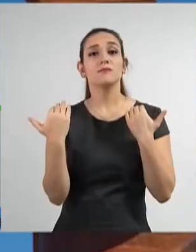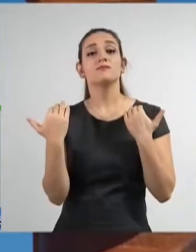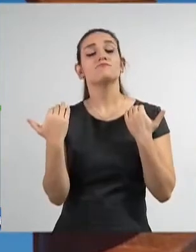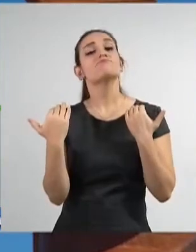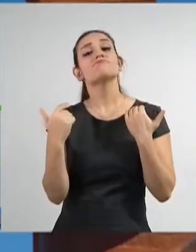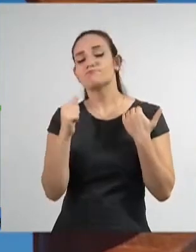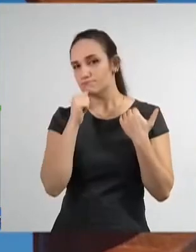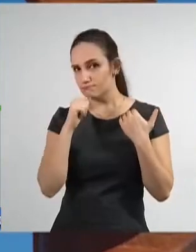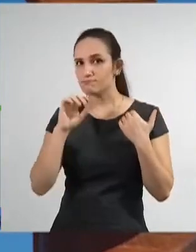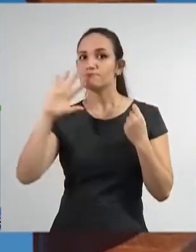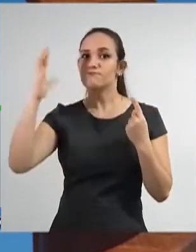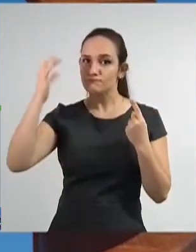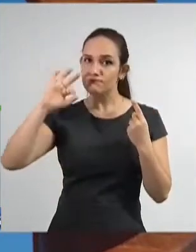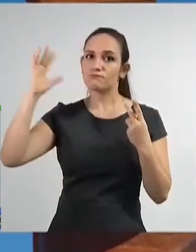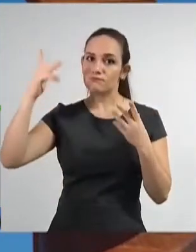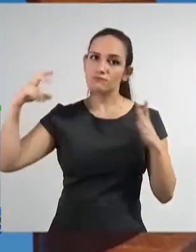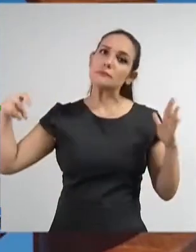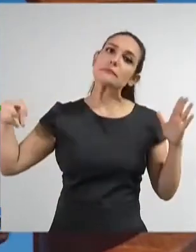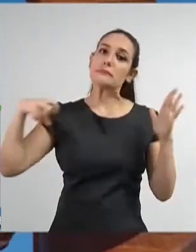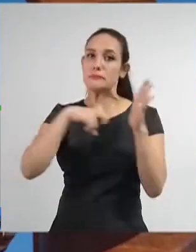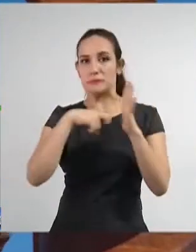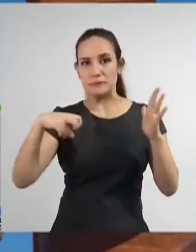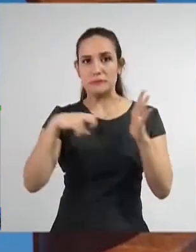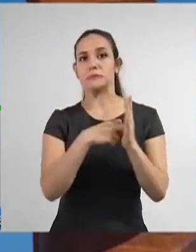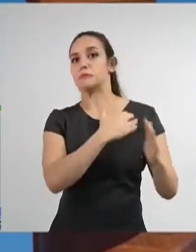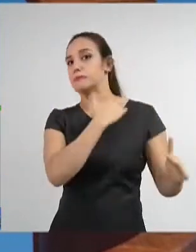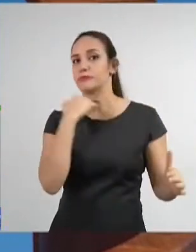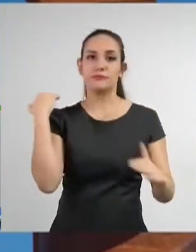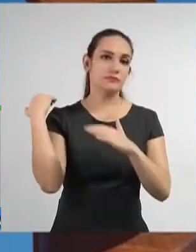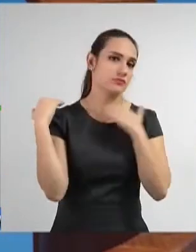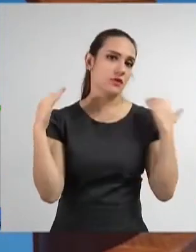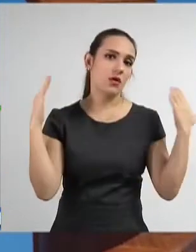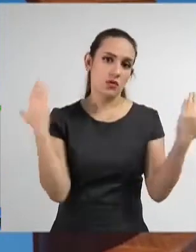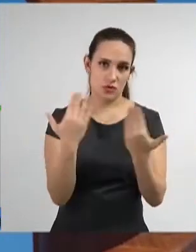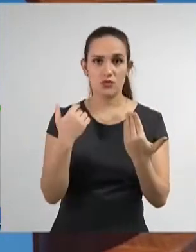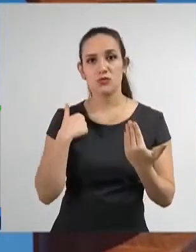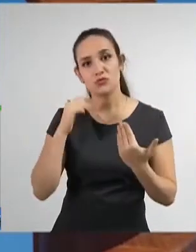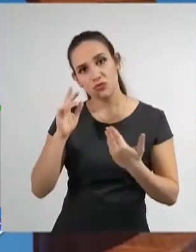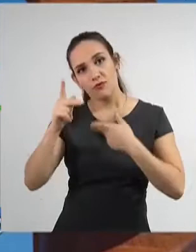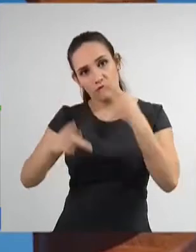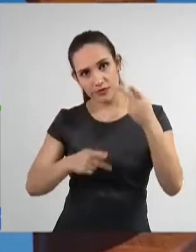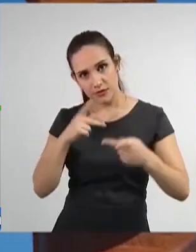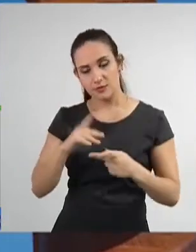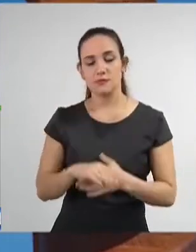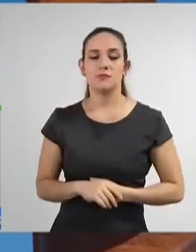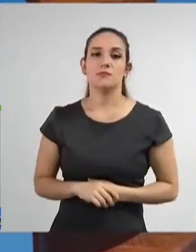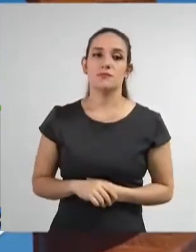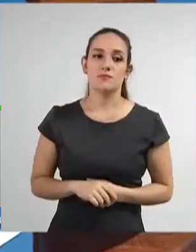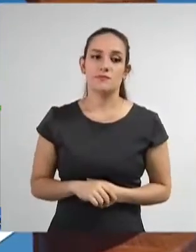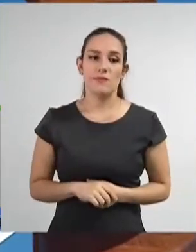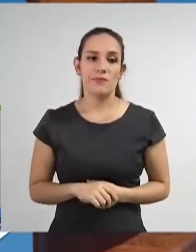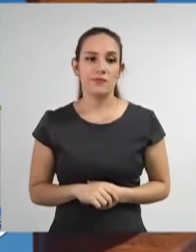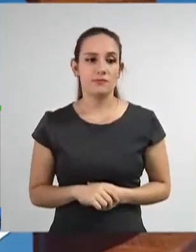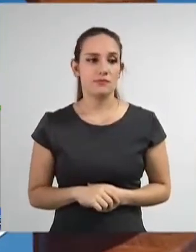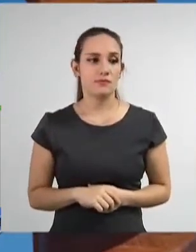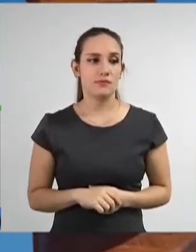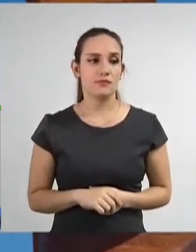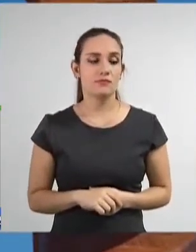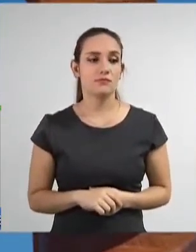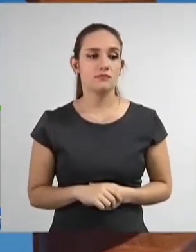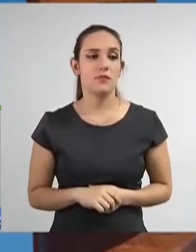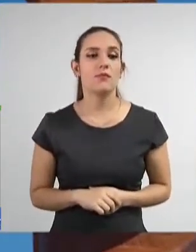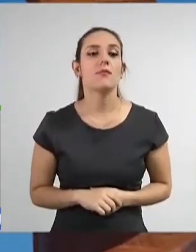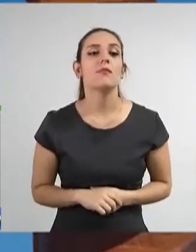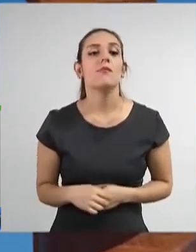os acidentes continuam acontecendo, como esse que eu registrei agora há pouco. Vou relatar